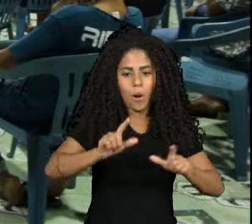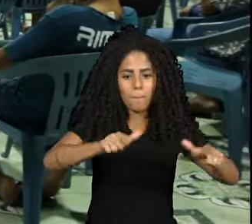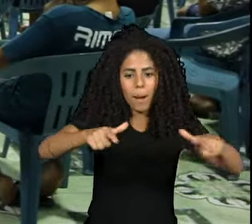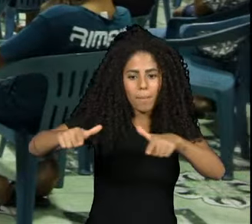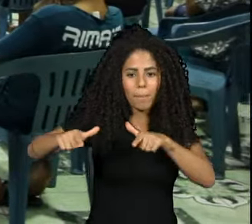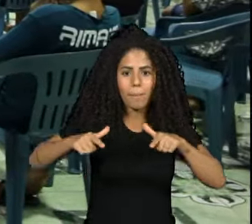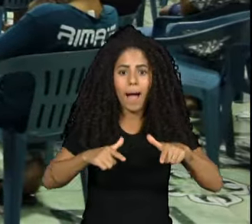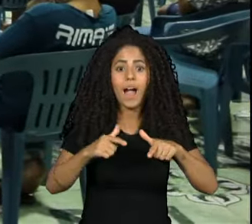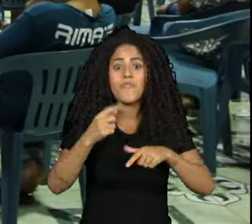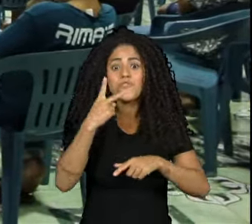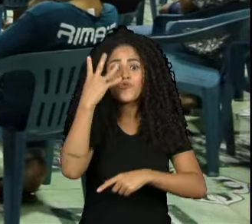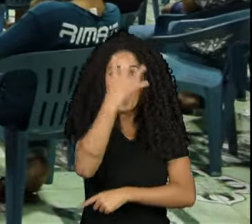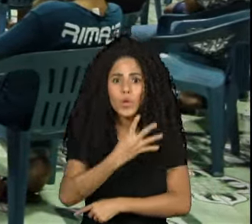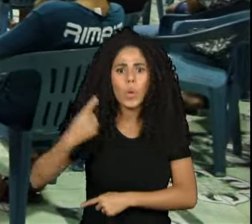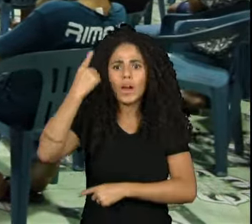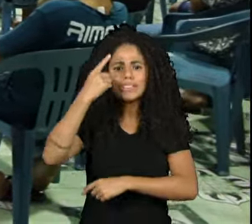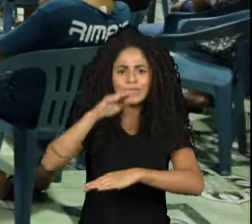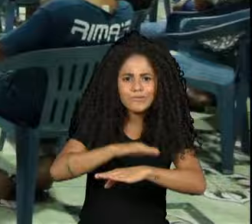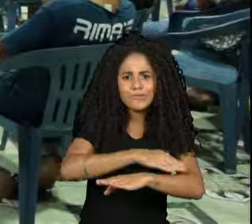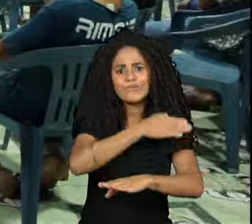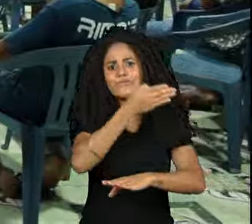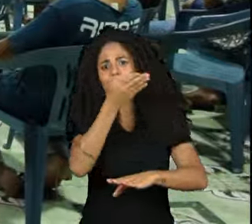brilha 24 horas por dia.